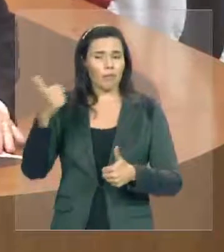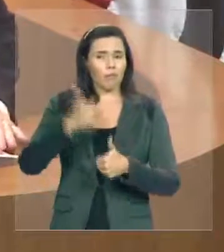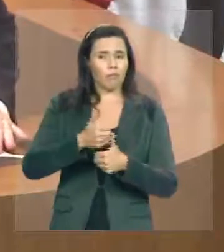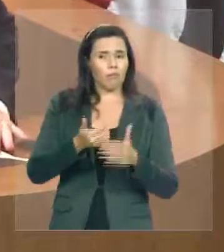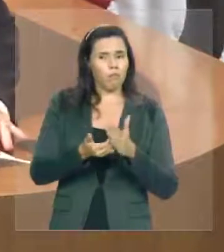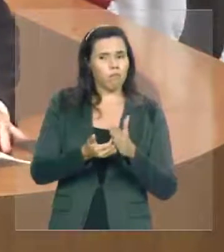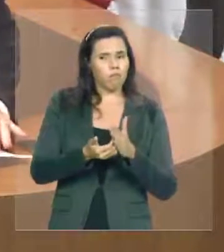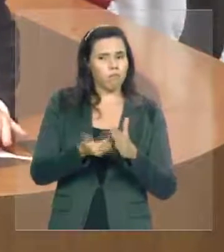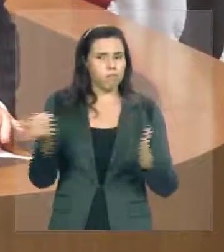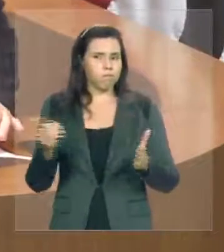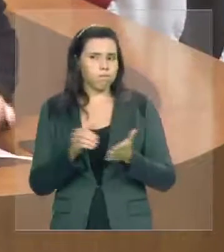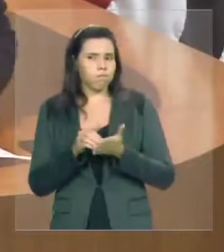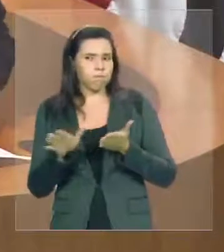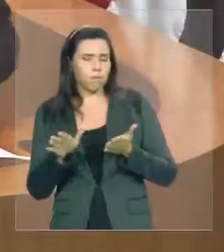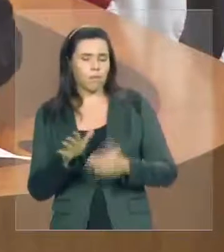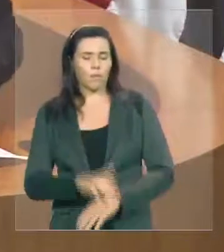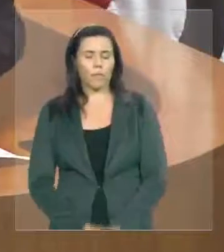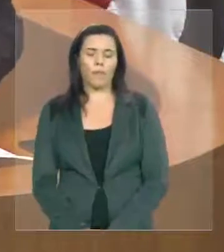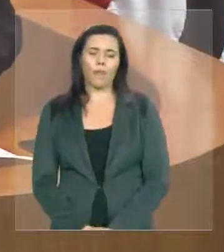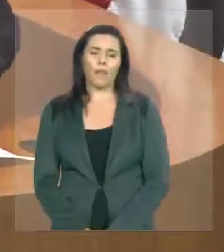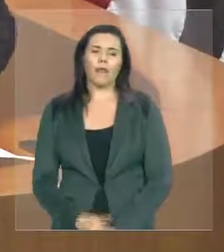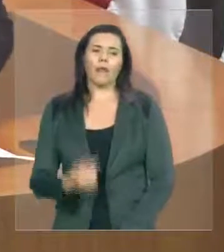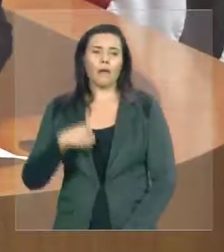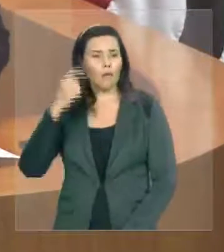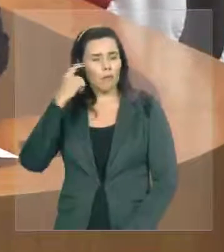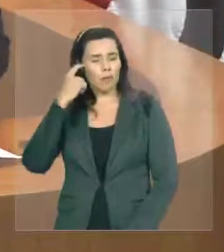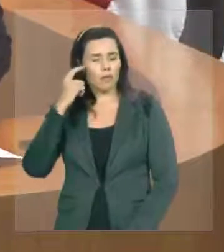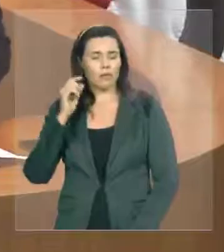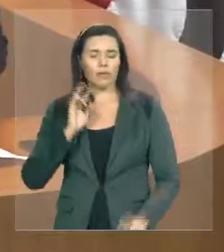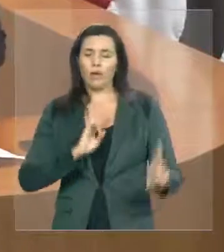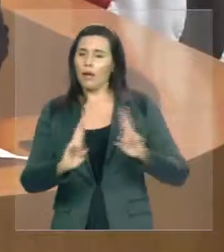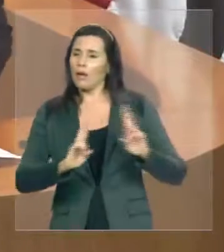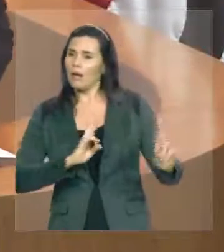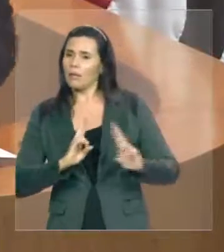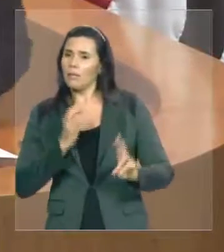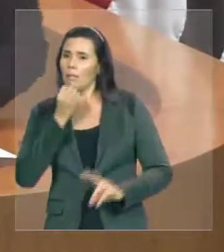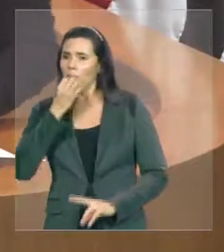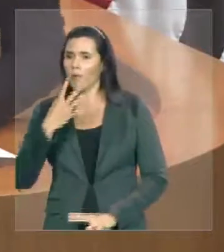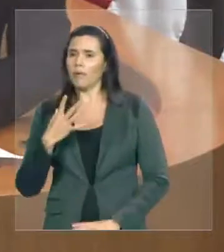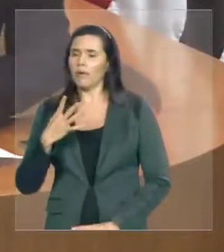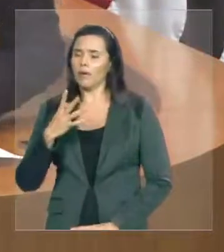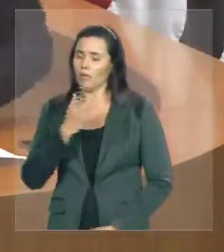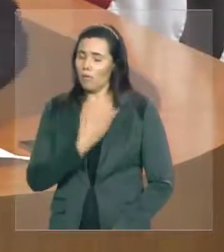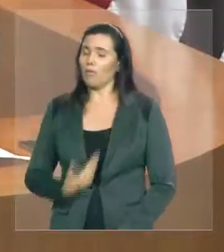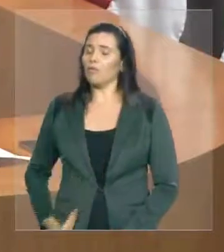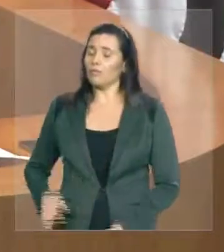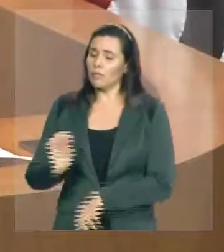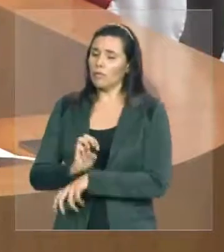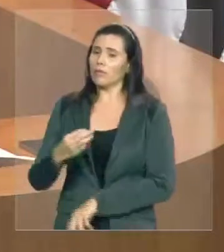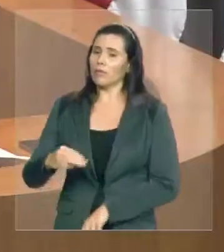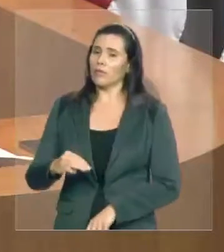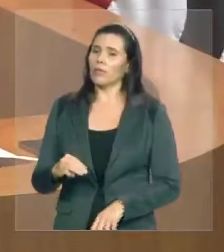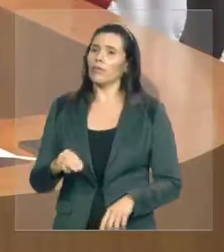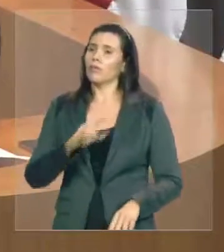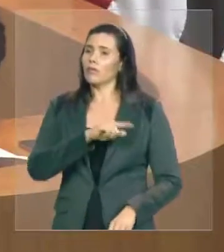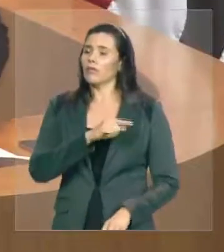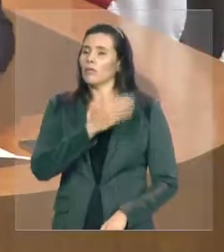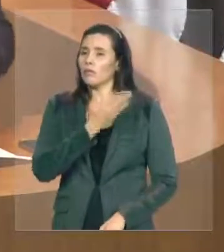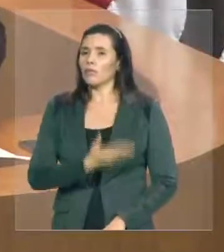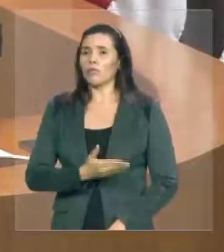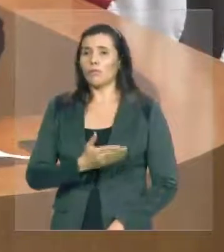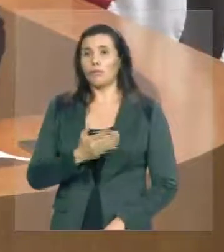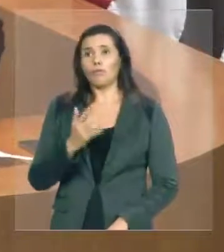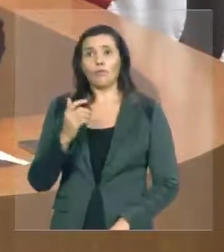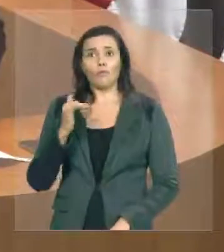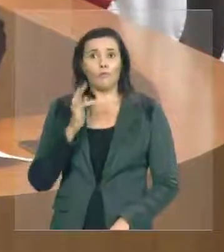para tratar de um assunto que muito interessa à população de São Luís, que é a licitação do transporte público. E aí